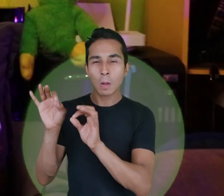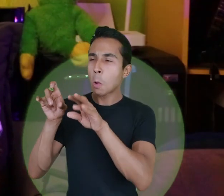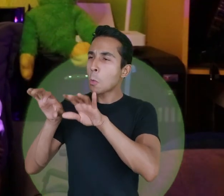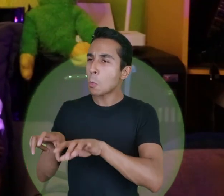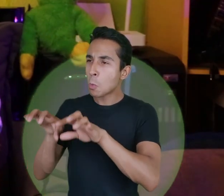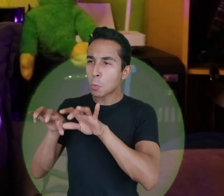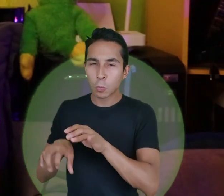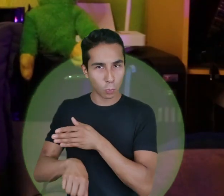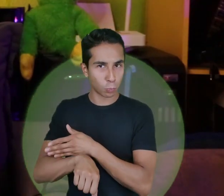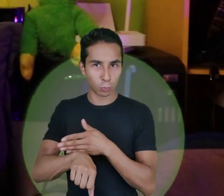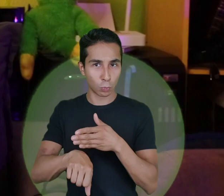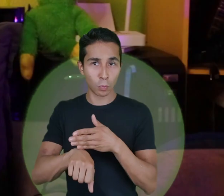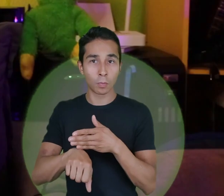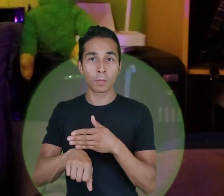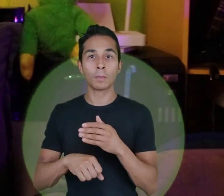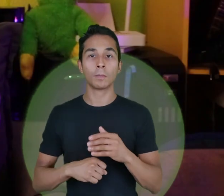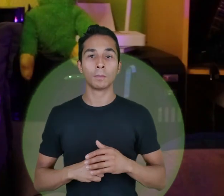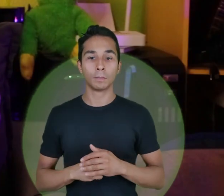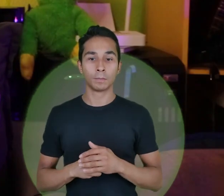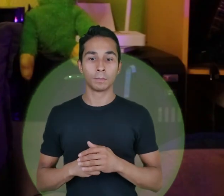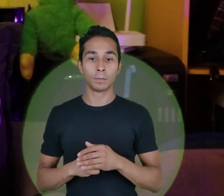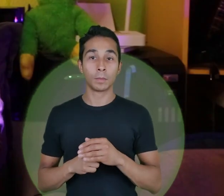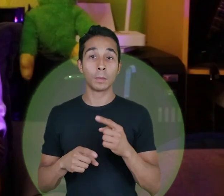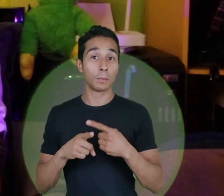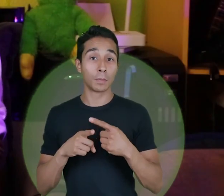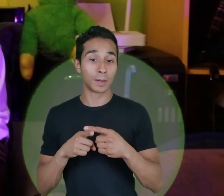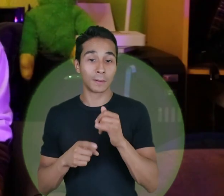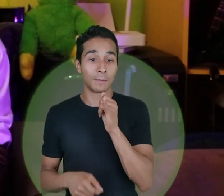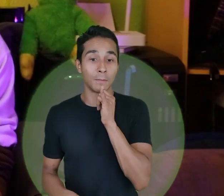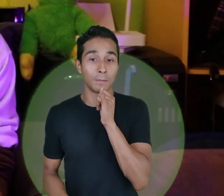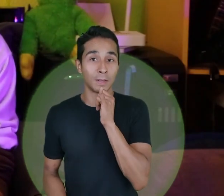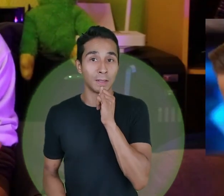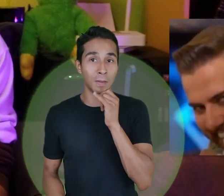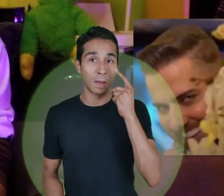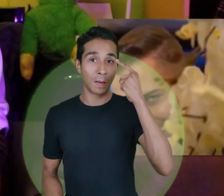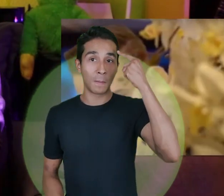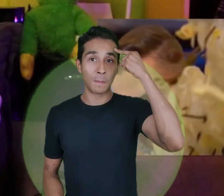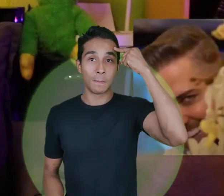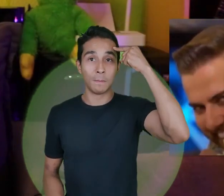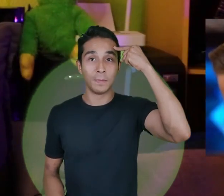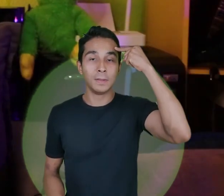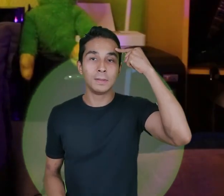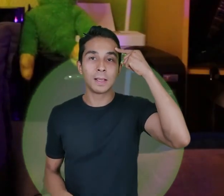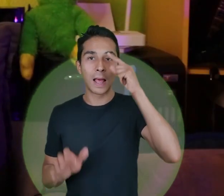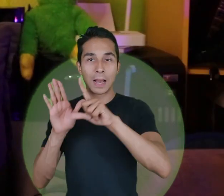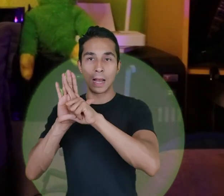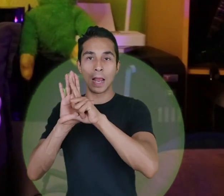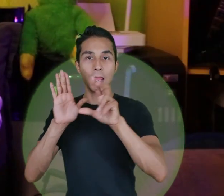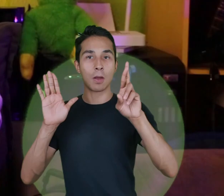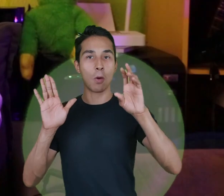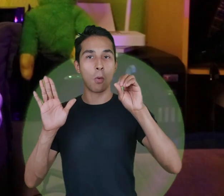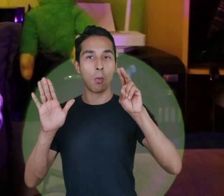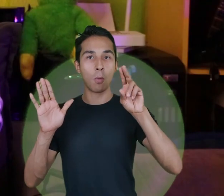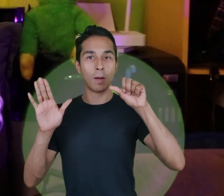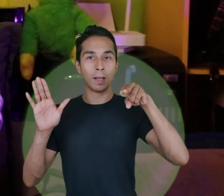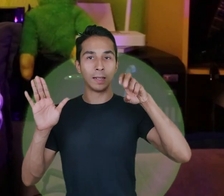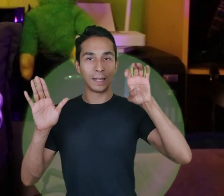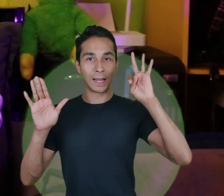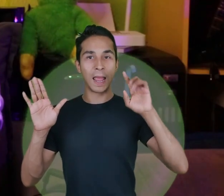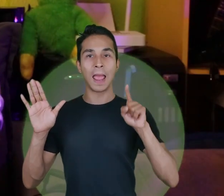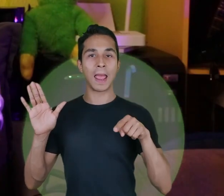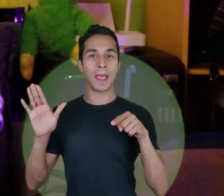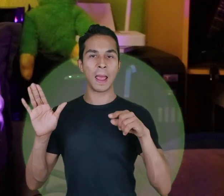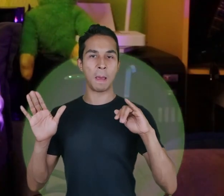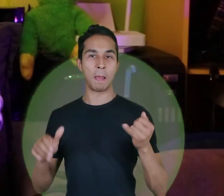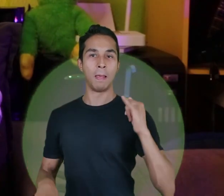um projeto, porque quando você pensa um projeto, né, o tiozinho da Lei Rouanet aí que acha que, né, que isso é uma